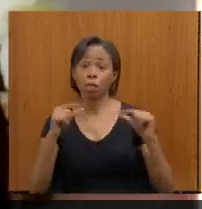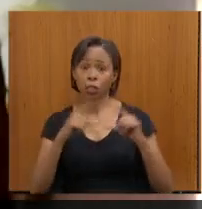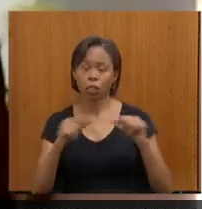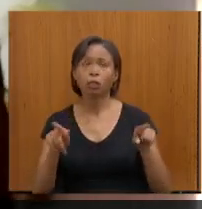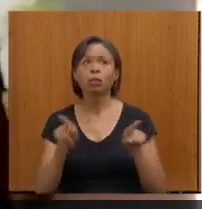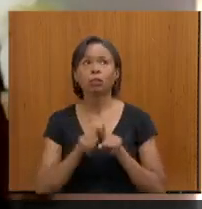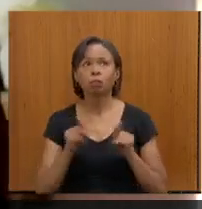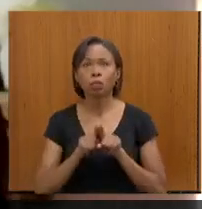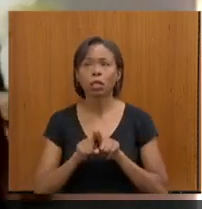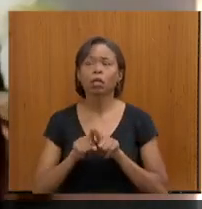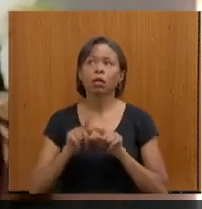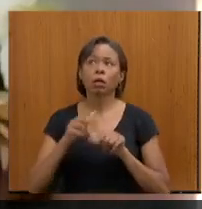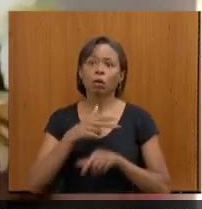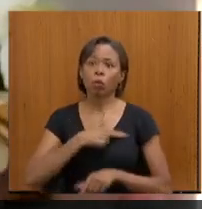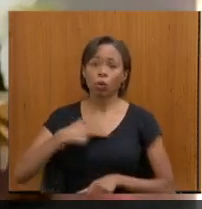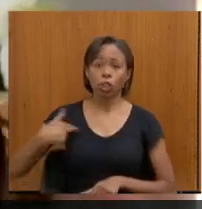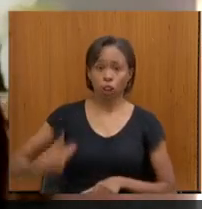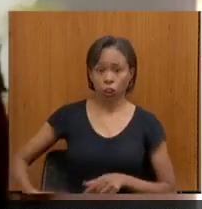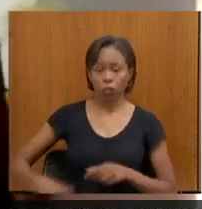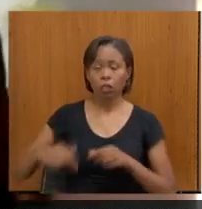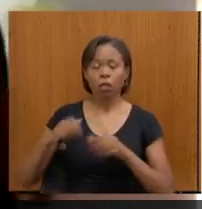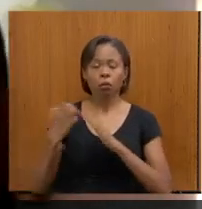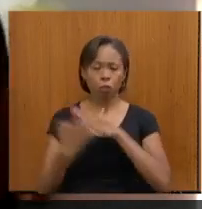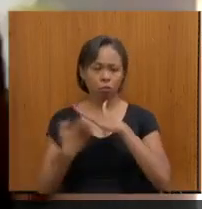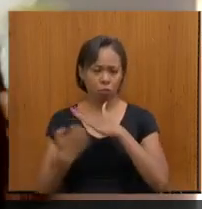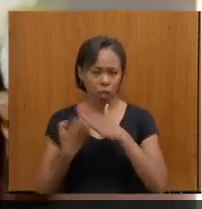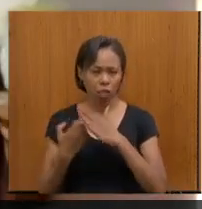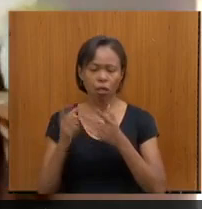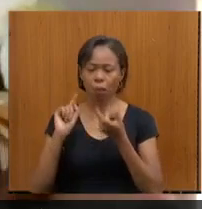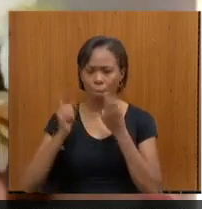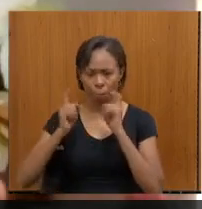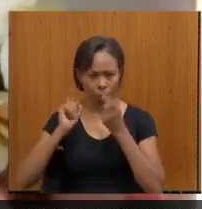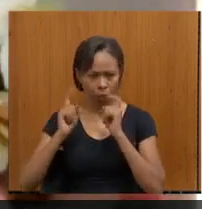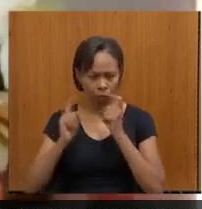reunião na época com o prefeito